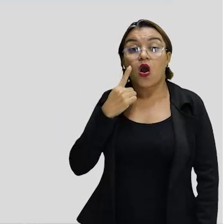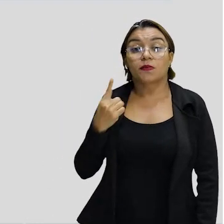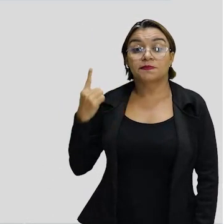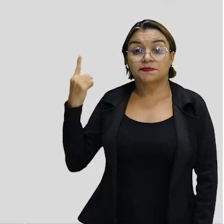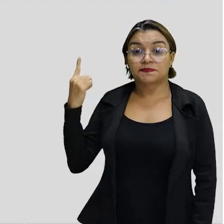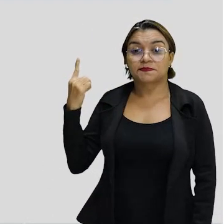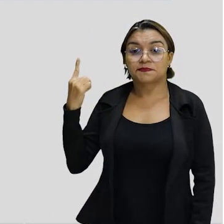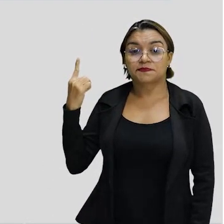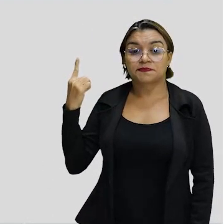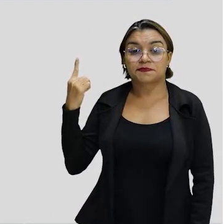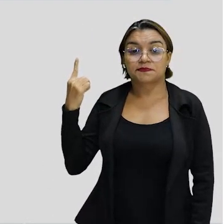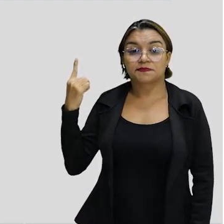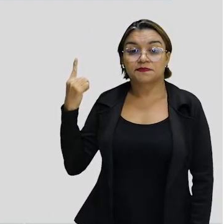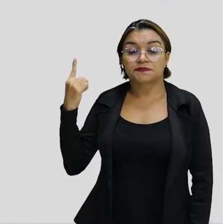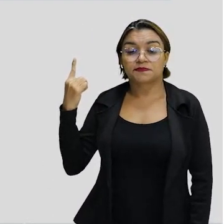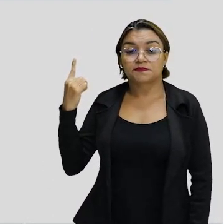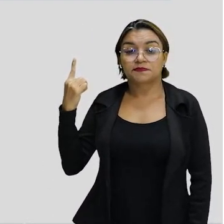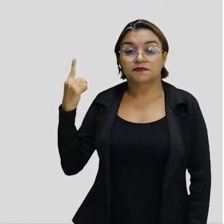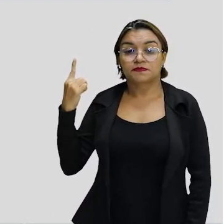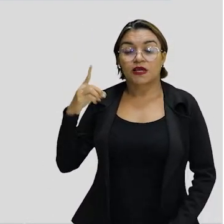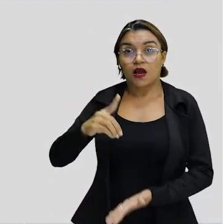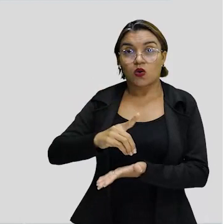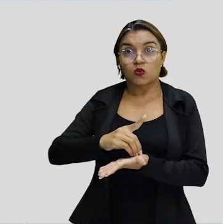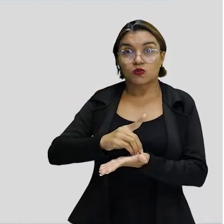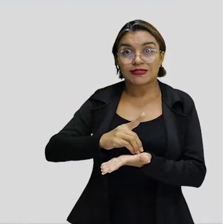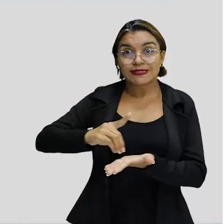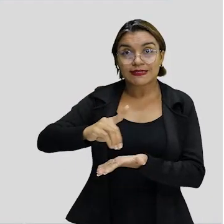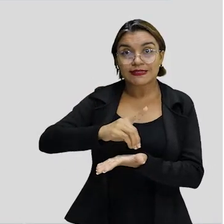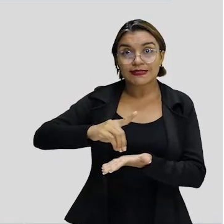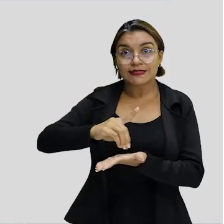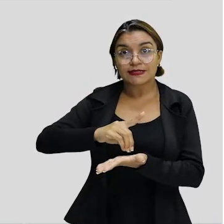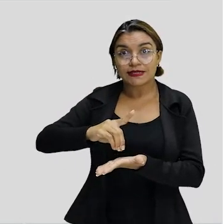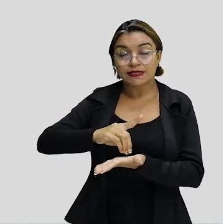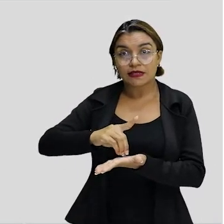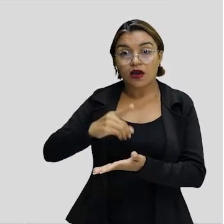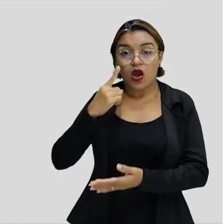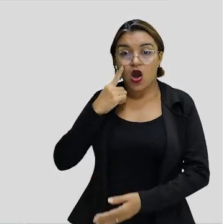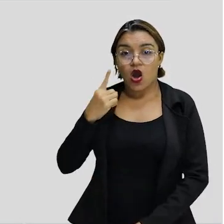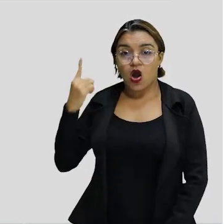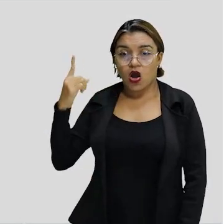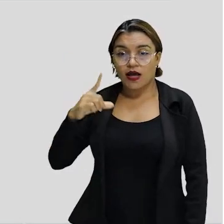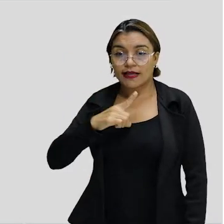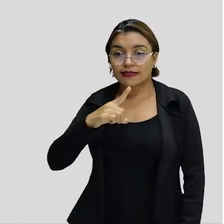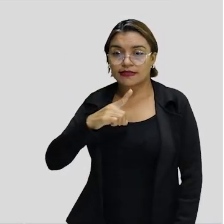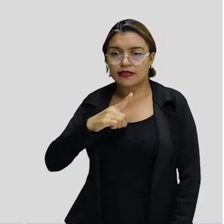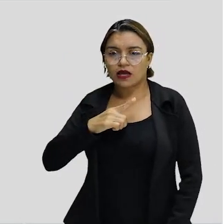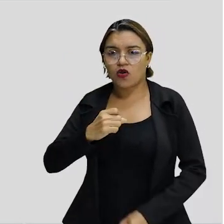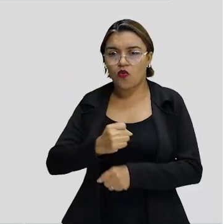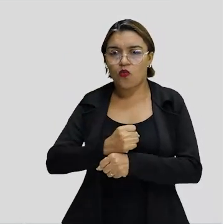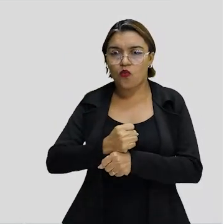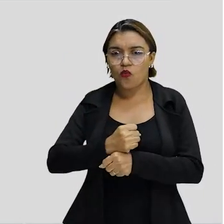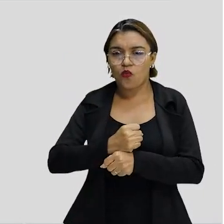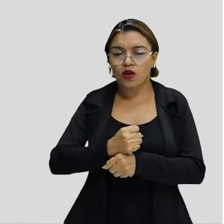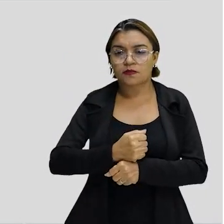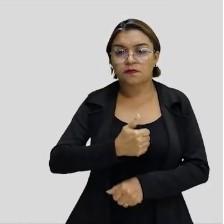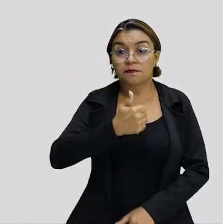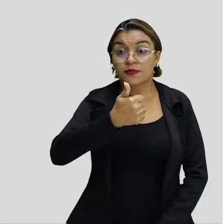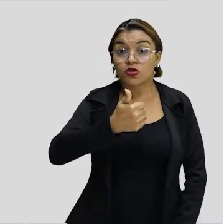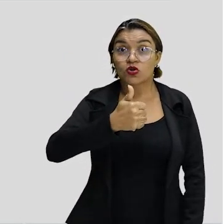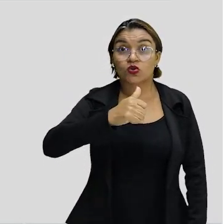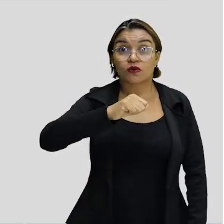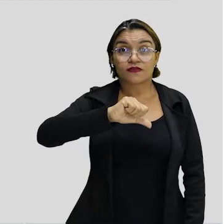álbum. Esse álbum onde tem essa música de Negro é Lindo foi em